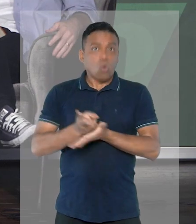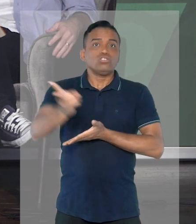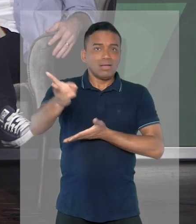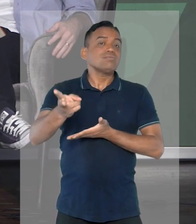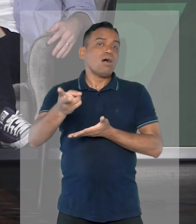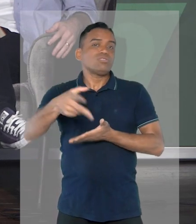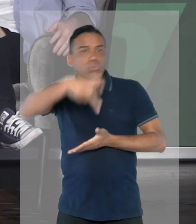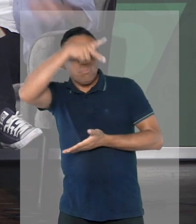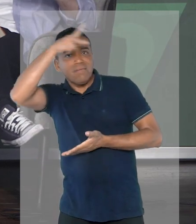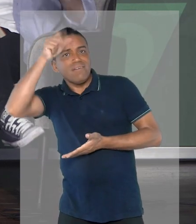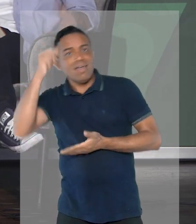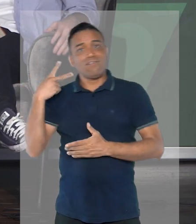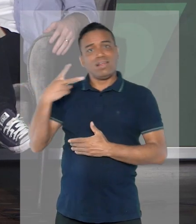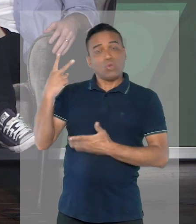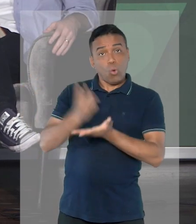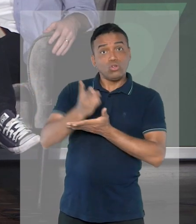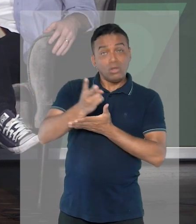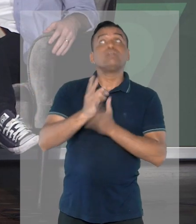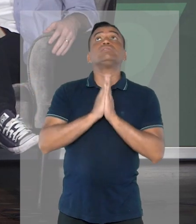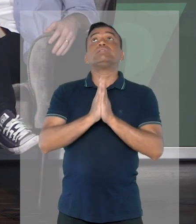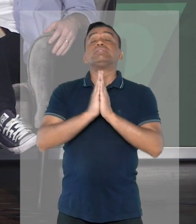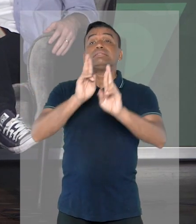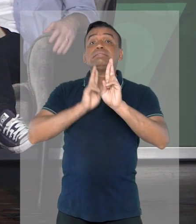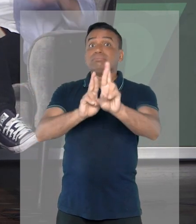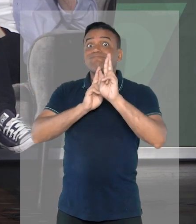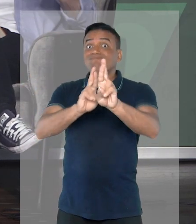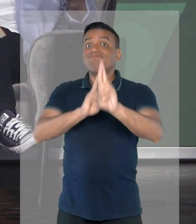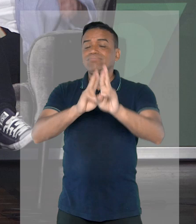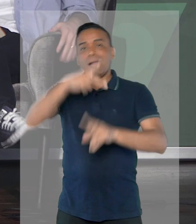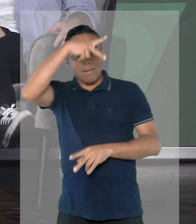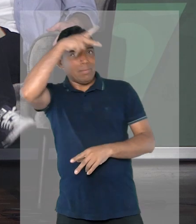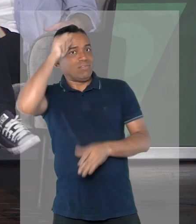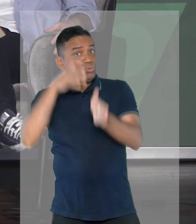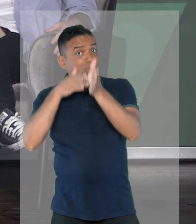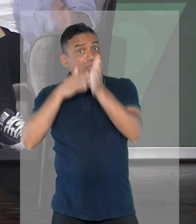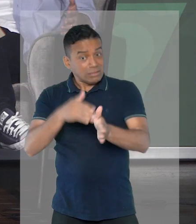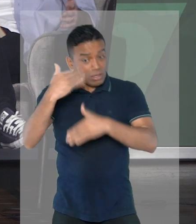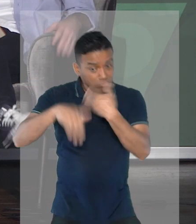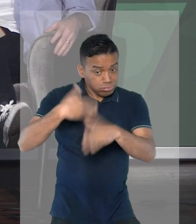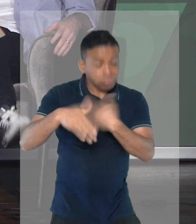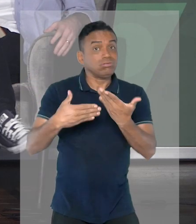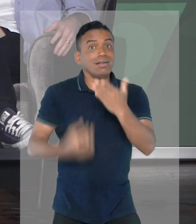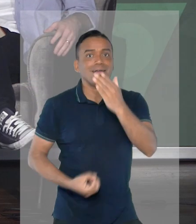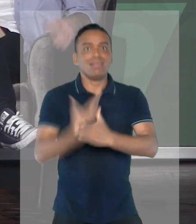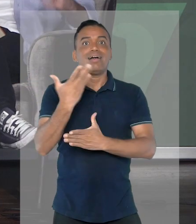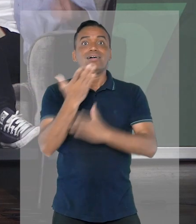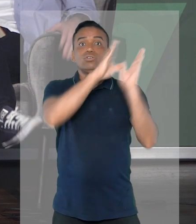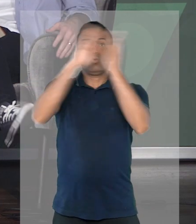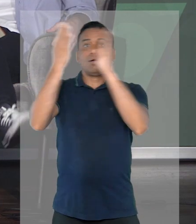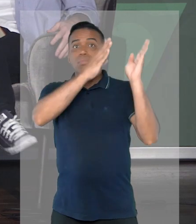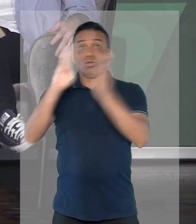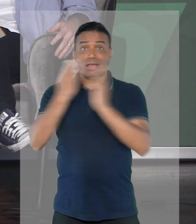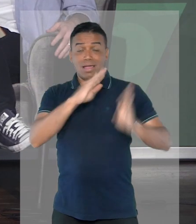política na cidade, a gente faz votos que a prefeitura, enfim, siga o bom trabalho dela e criando a biblioteca,